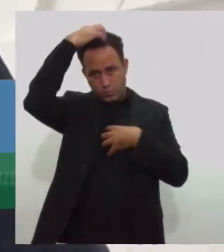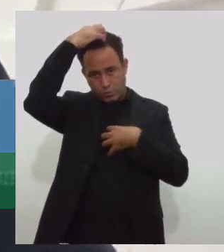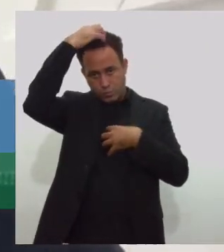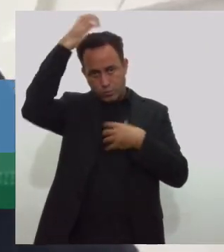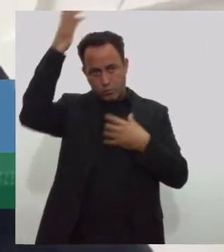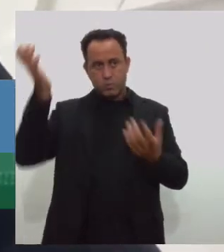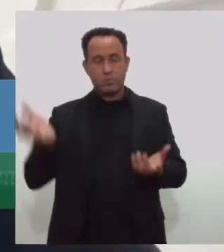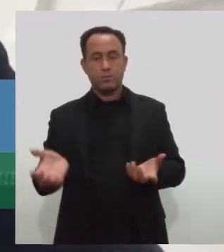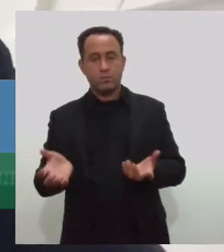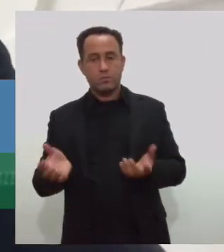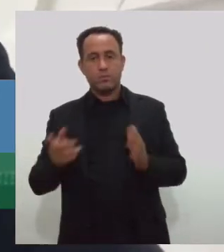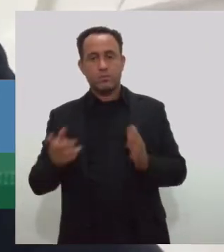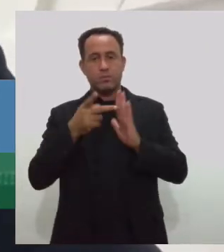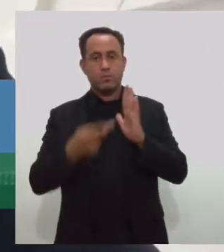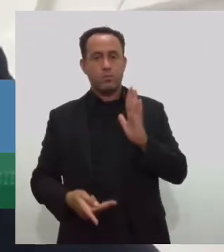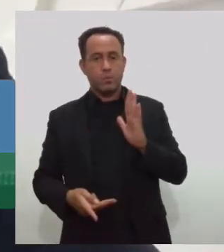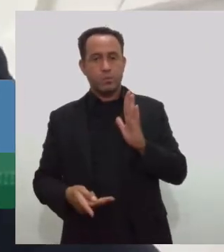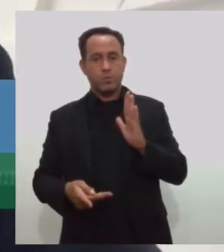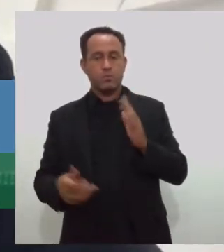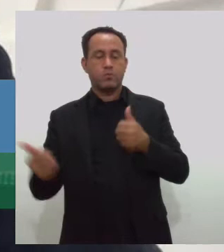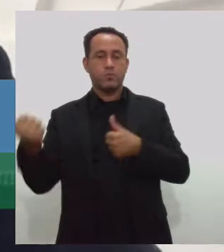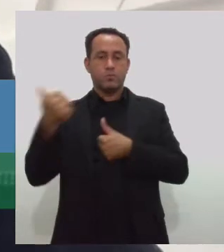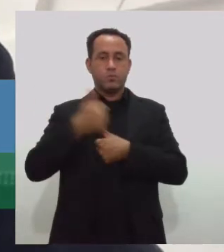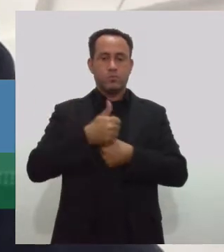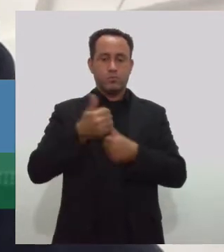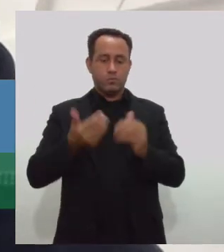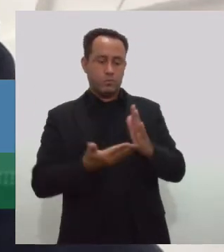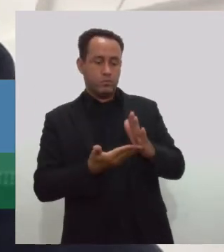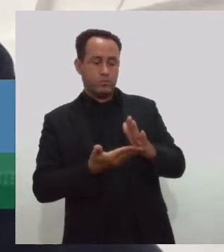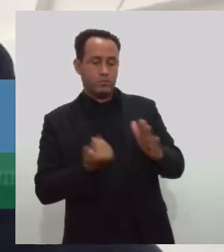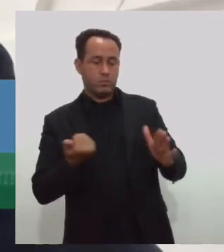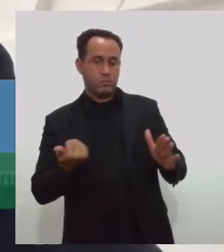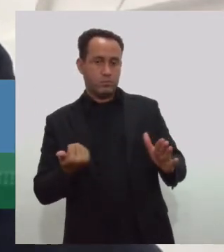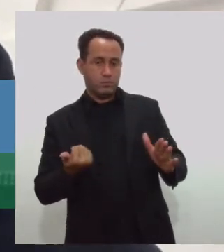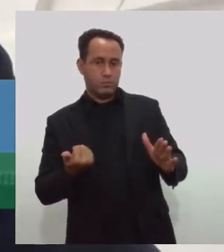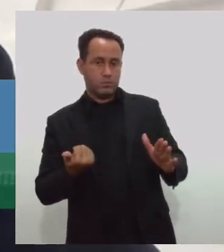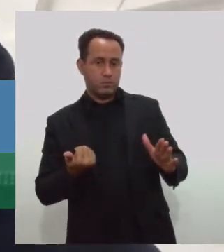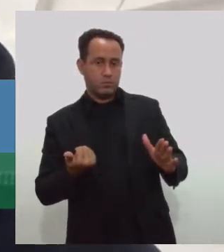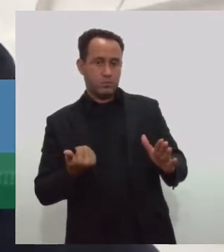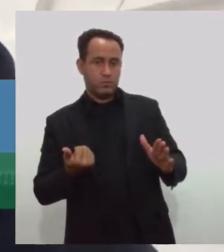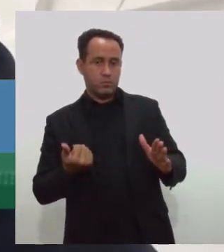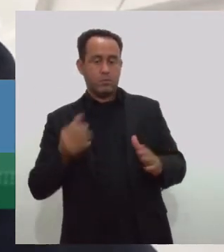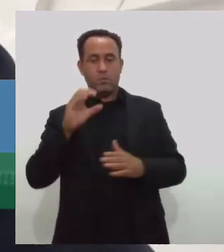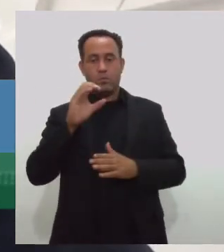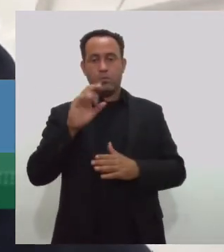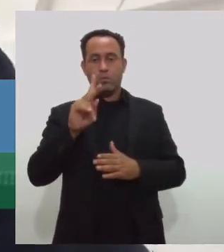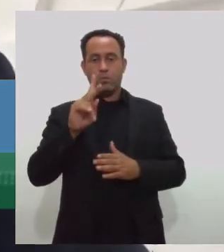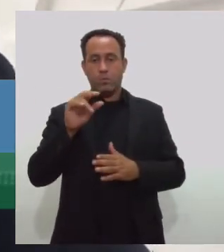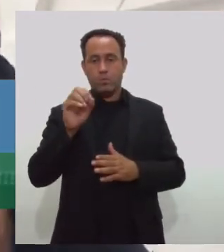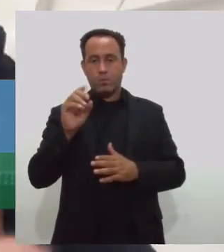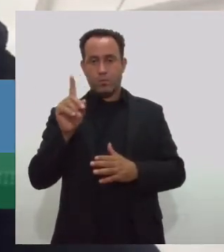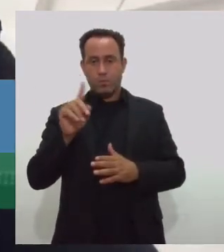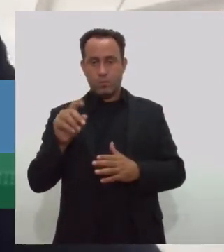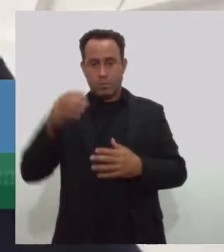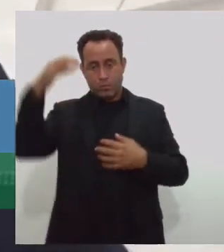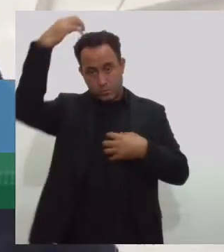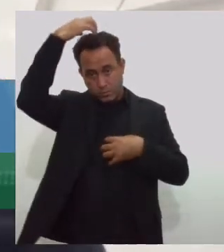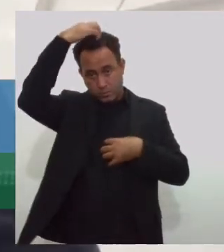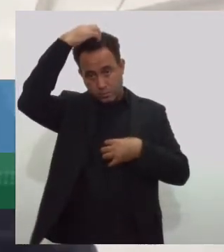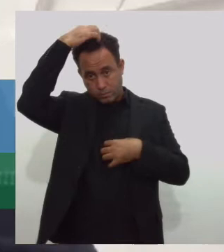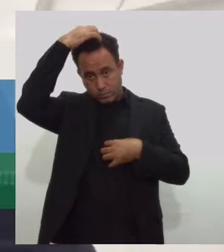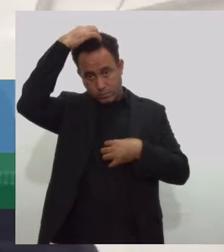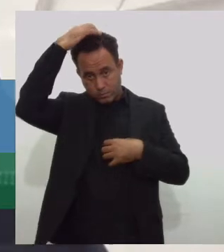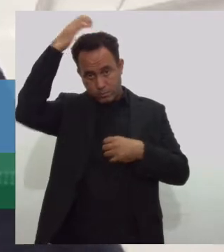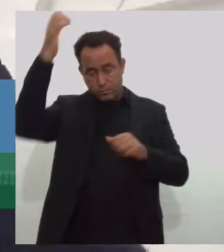projeto, foi suprimida, foi retirada essa expressão culposa e fica só, constitui ato de